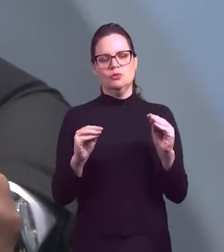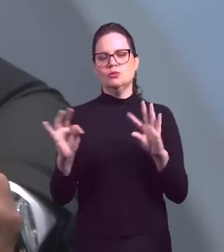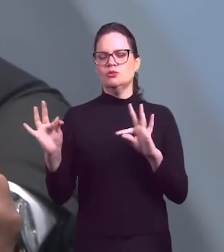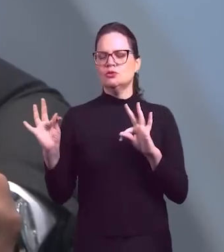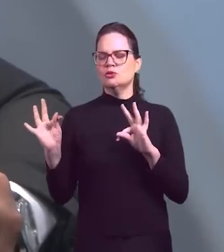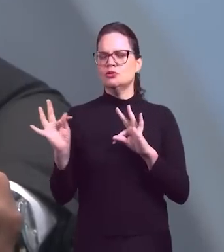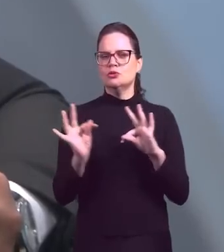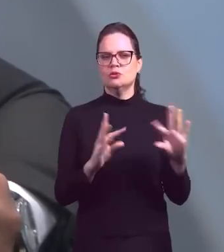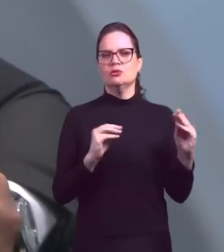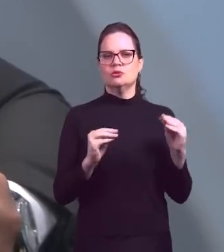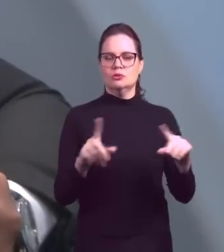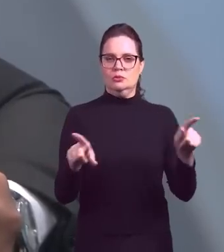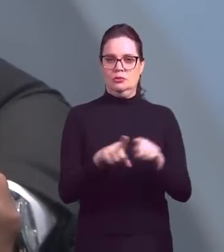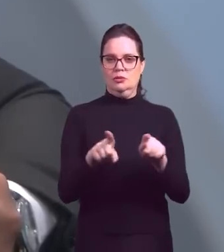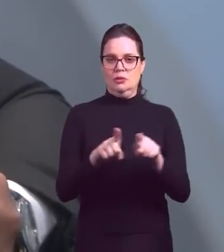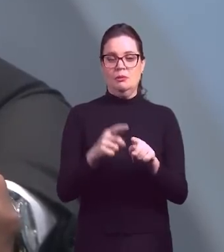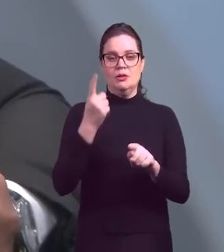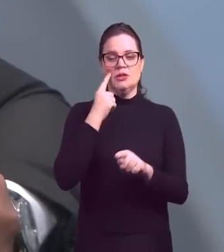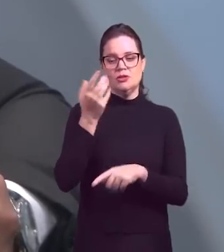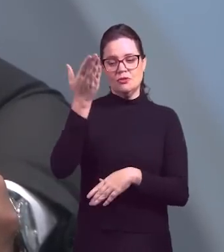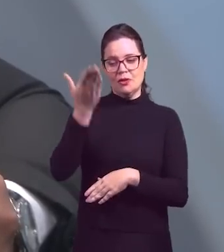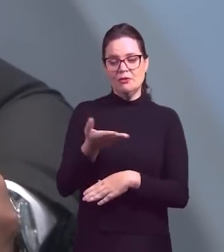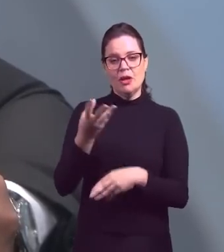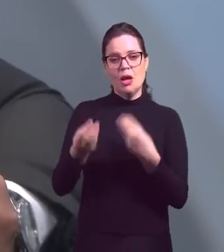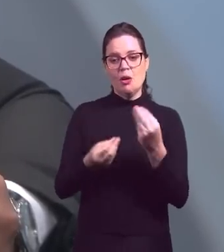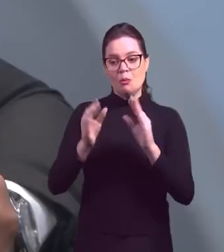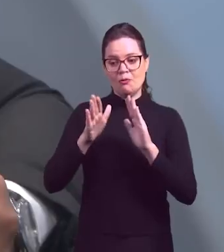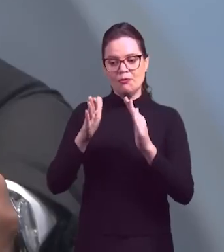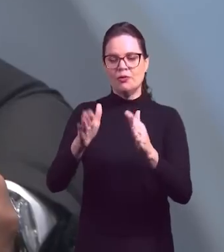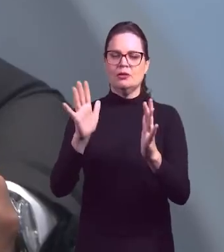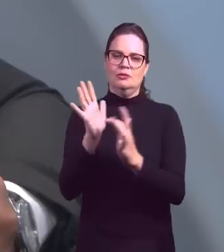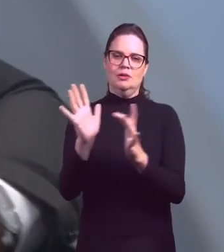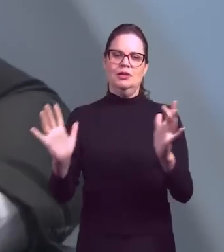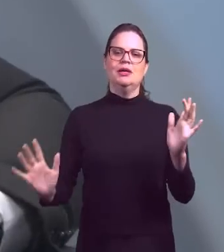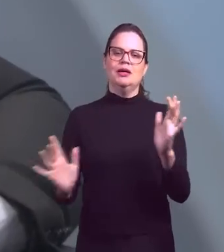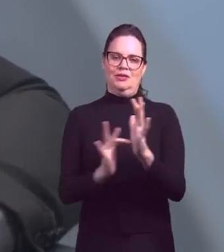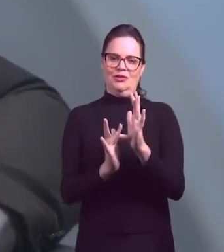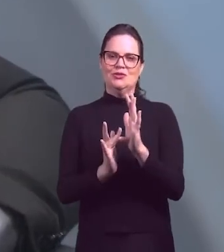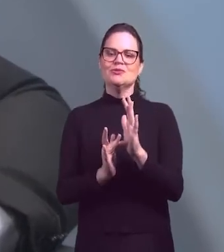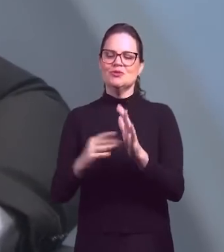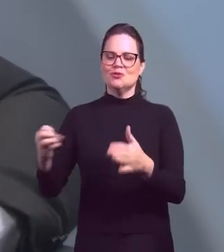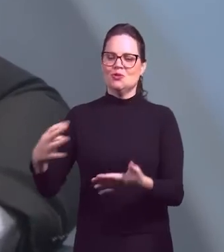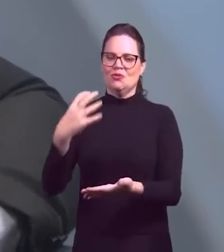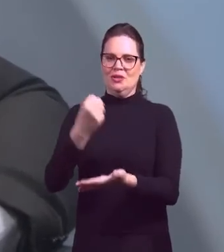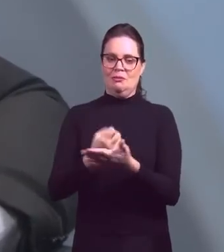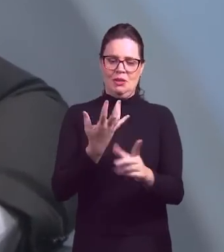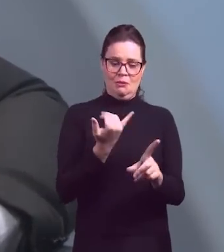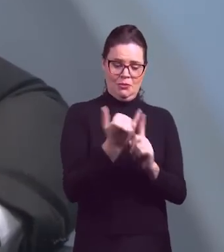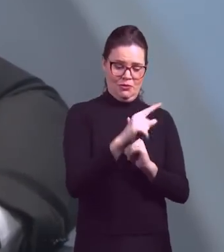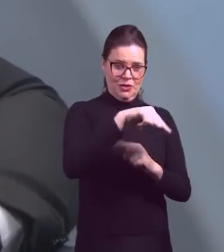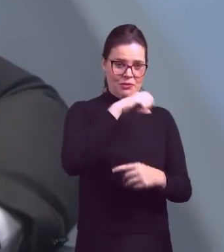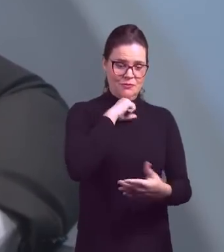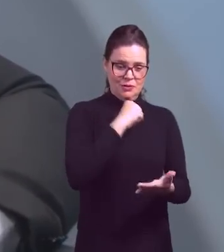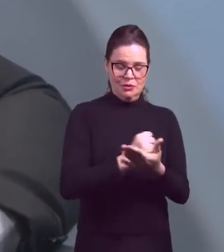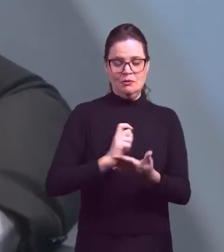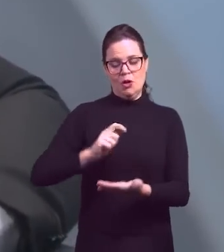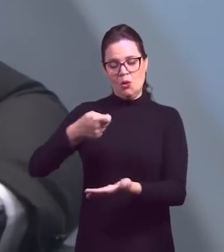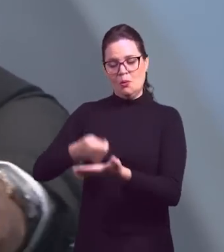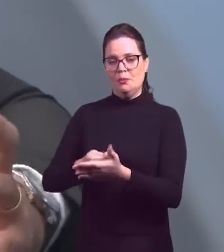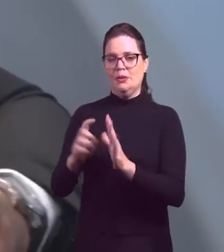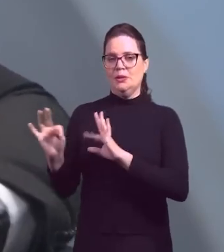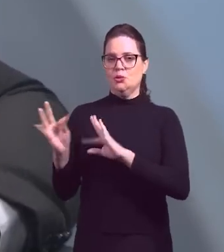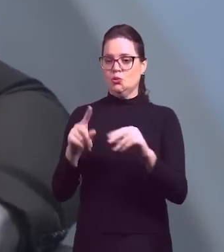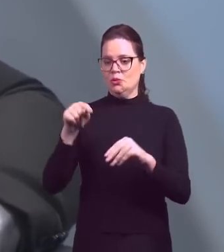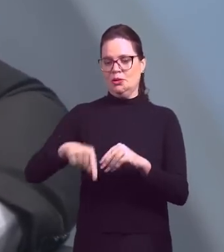na vida, no projeto, no ministério de Jesus no Novo Testamento. Exato. E o senhor fez